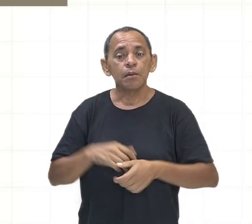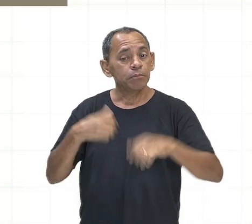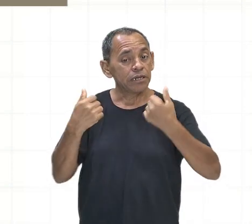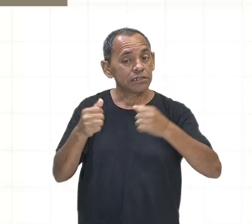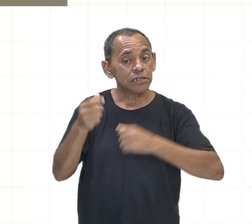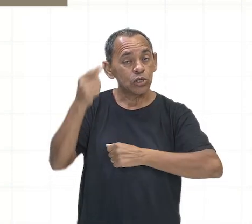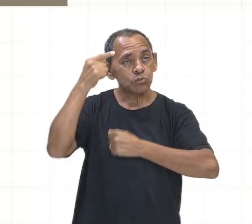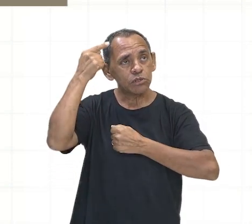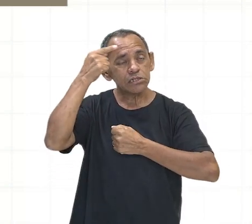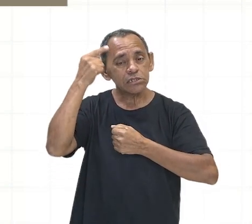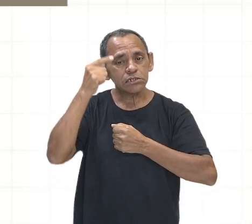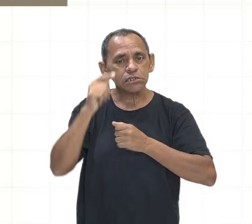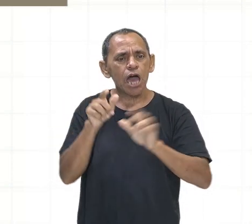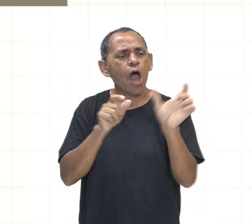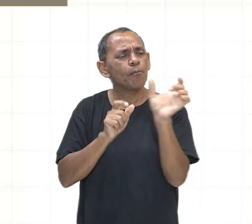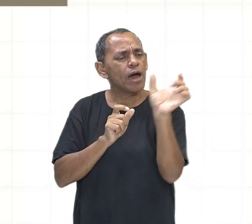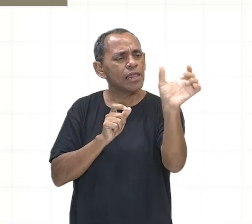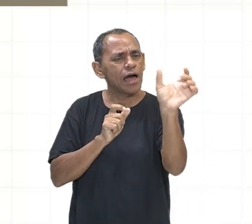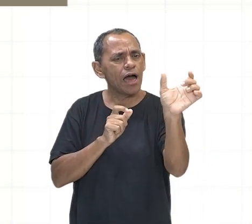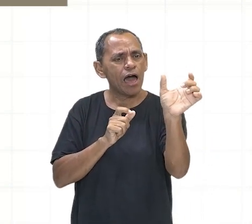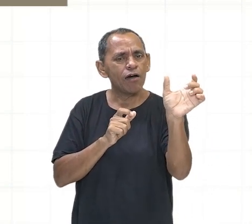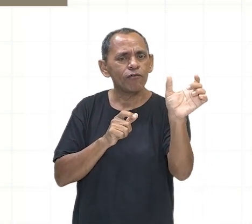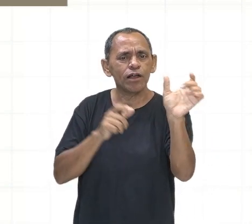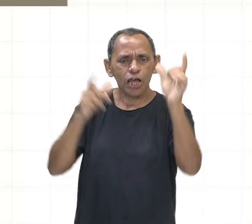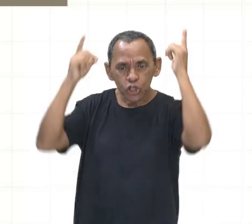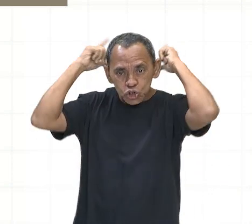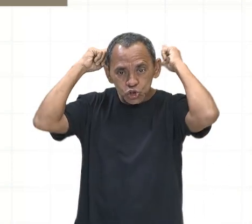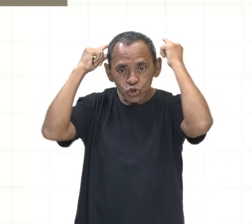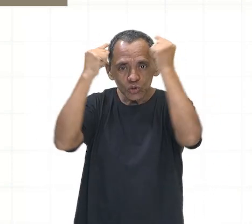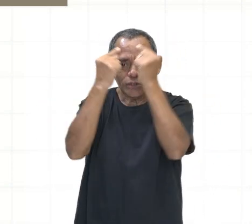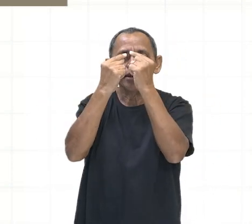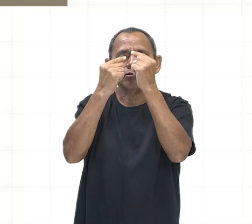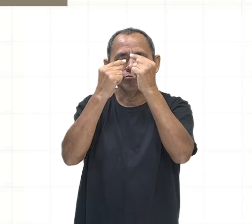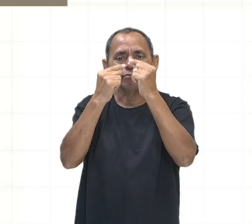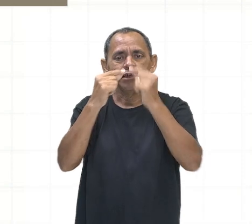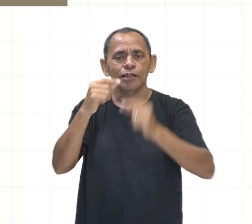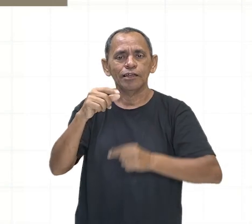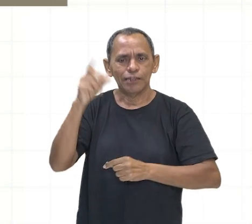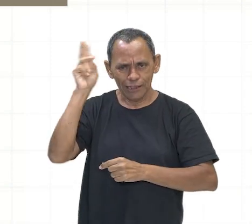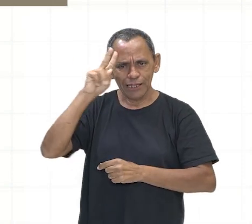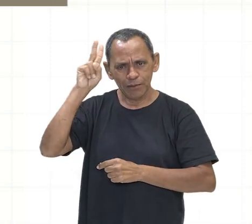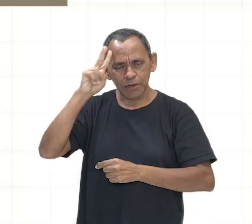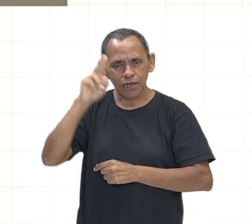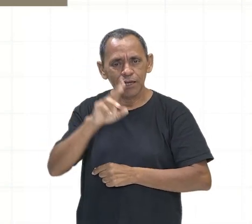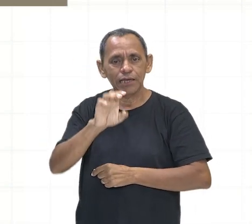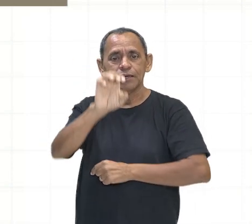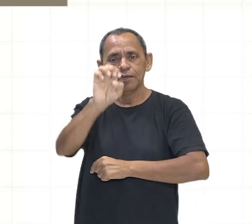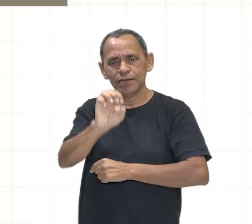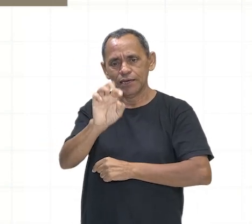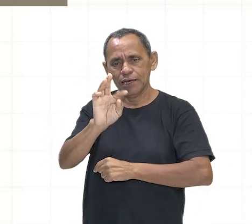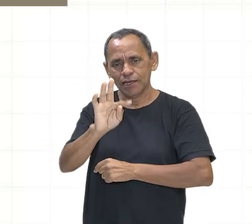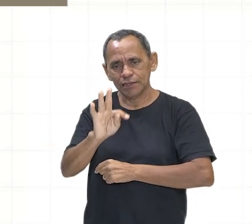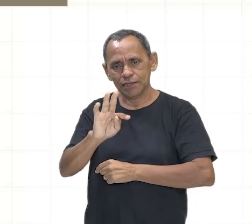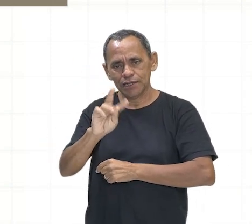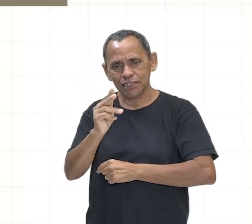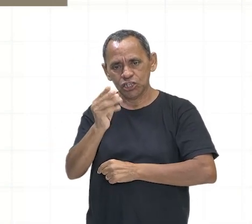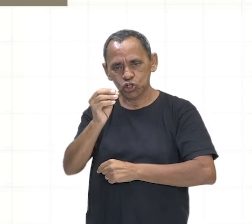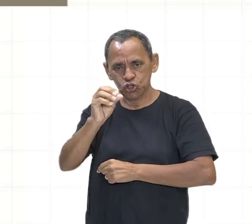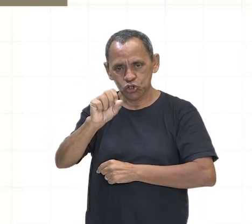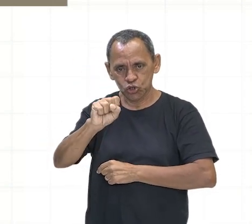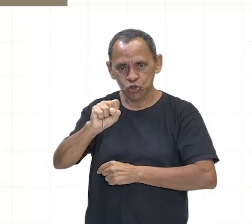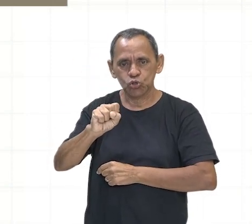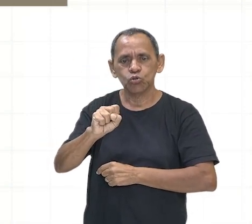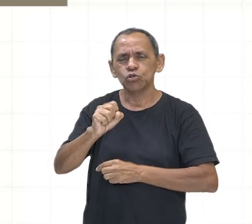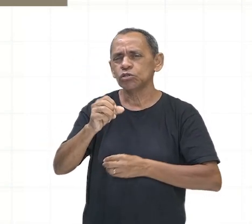palavra do grego de ethos. Ethos é como se fosse prática.